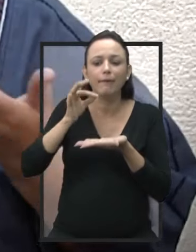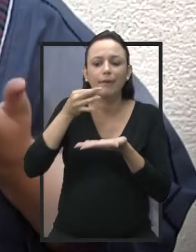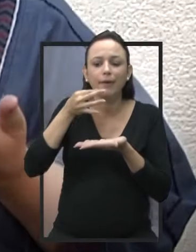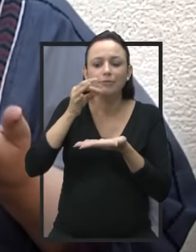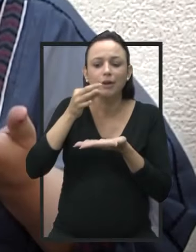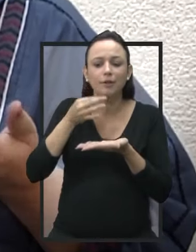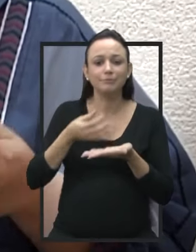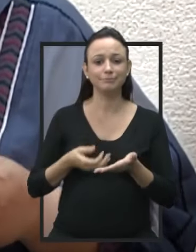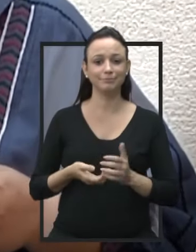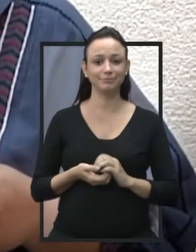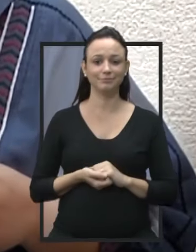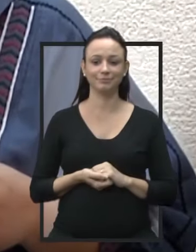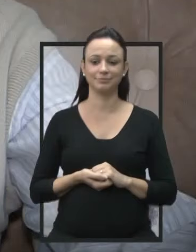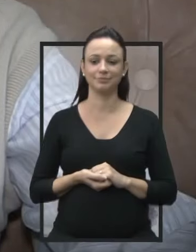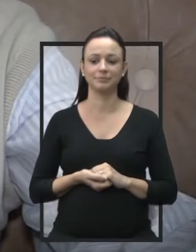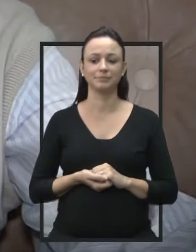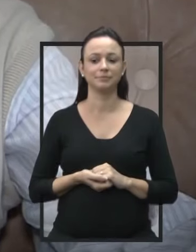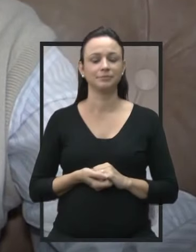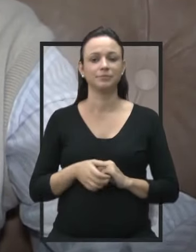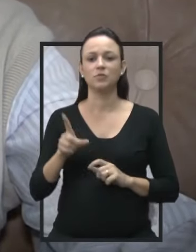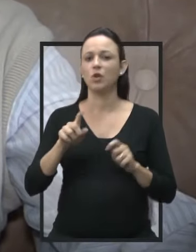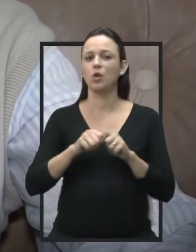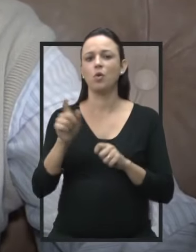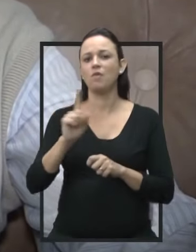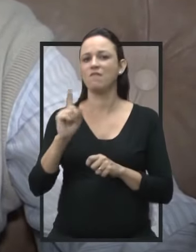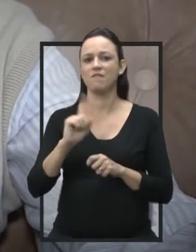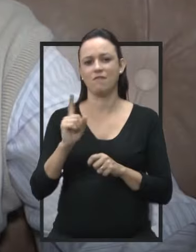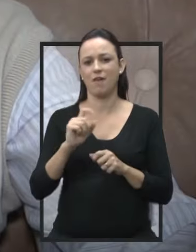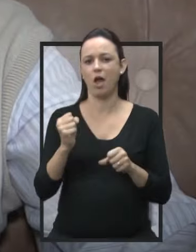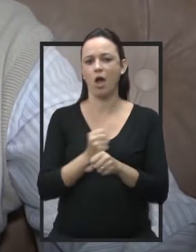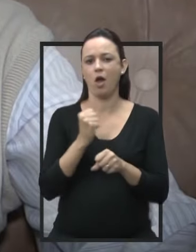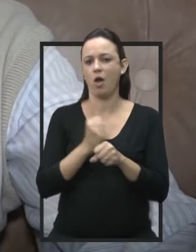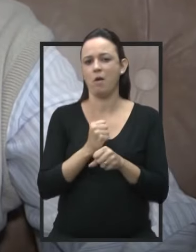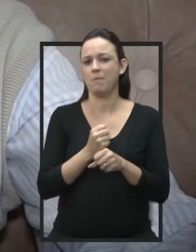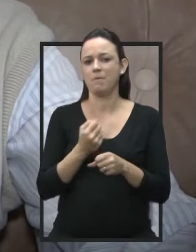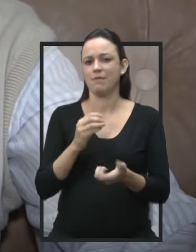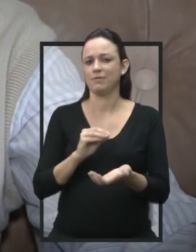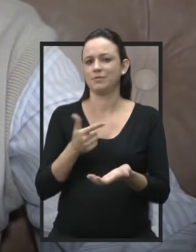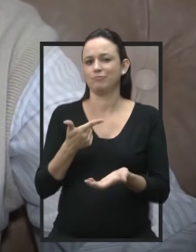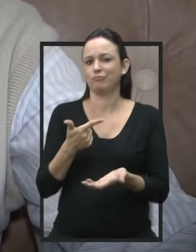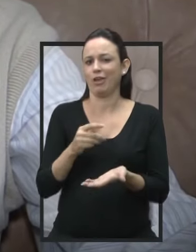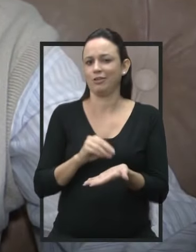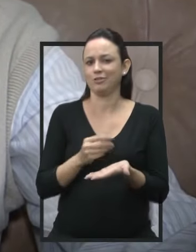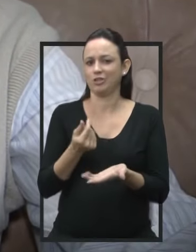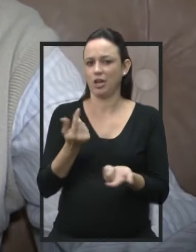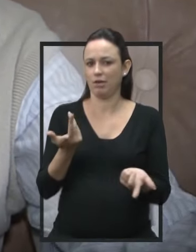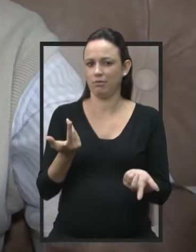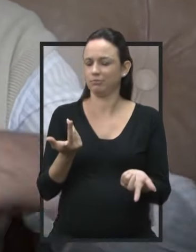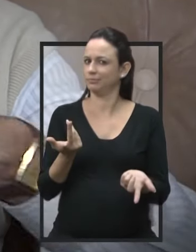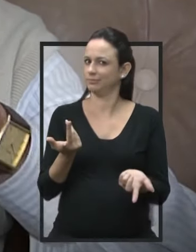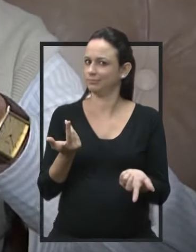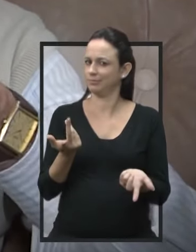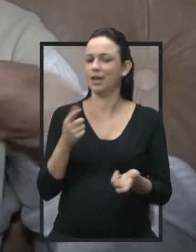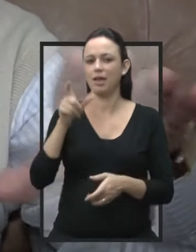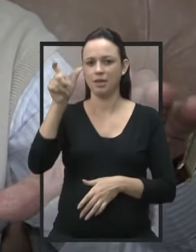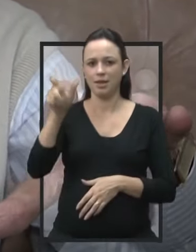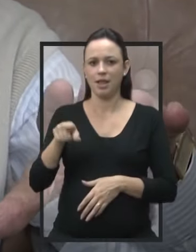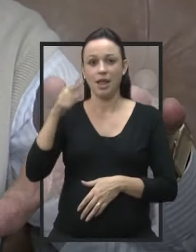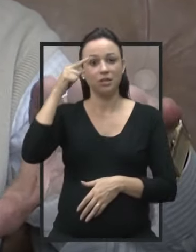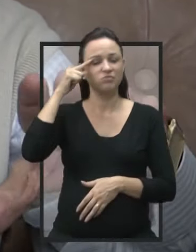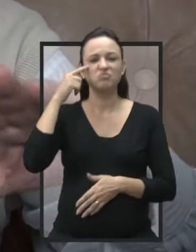para o famoso cafezinho. Não se faz obra sem dinheiro. E o Zezinho Magalhães não queria saber.